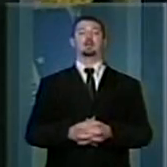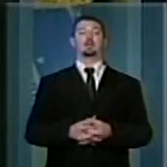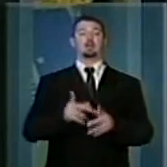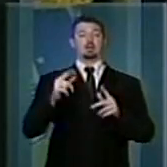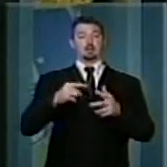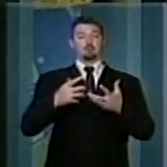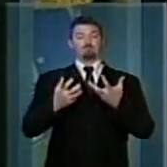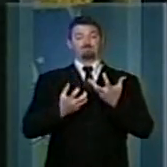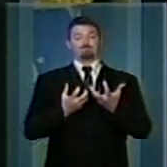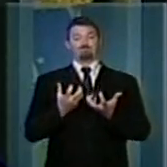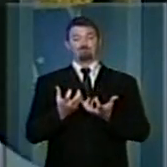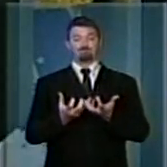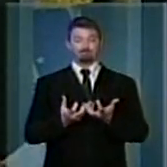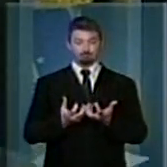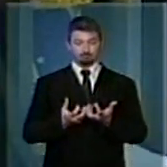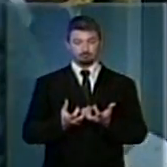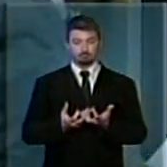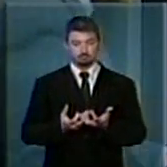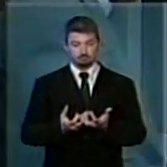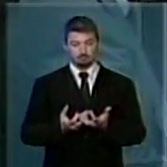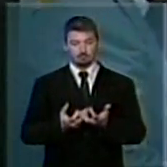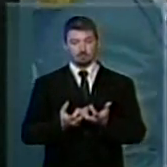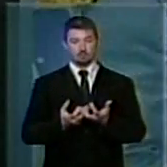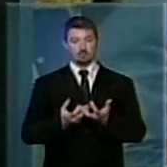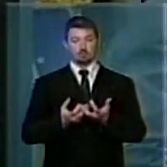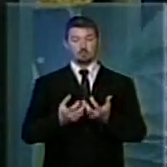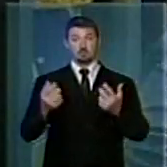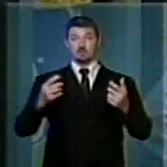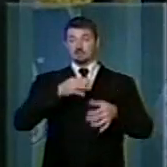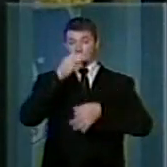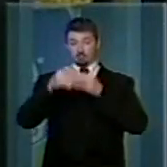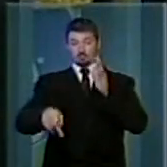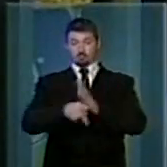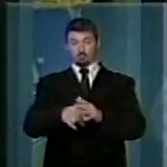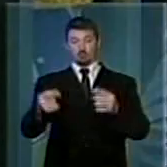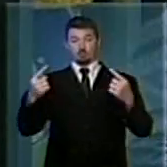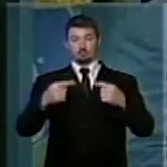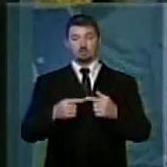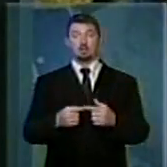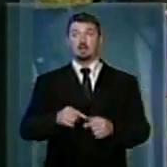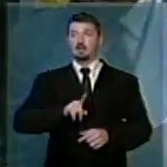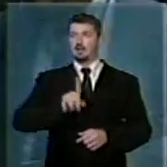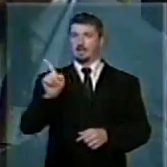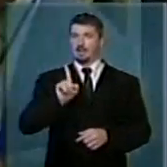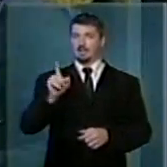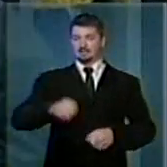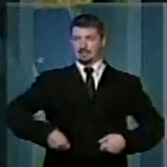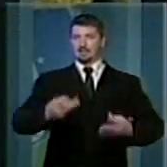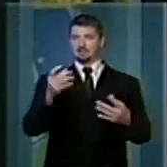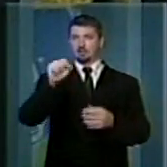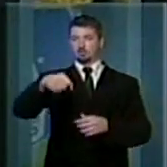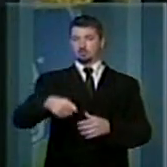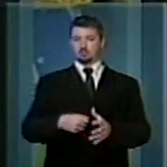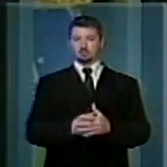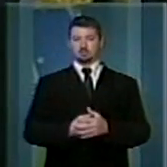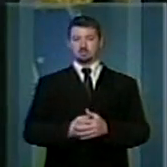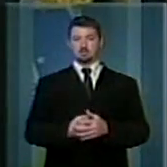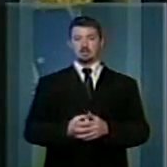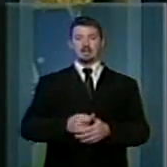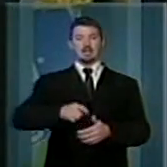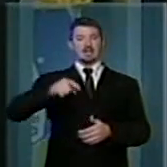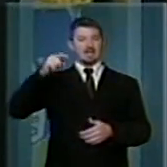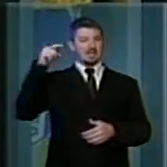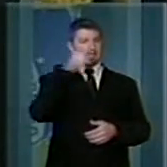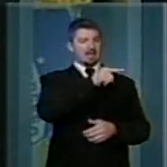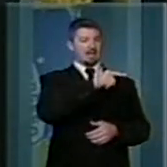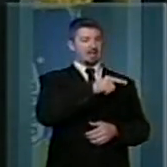ouvir aqui os argumentos da oposição. Eles sim, gastadores, eles sim, que